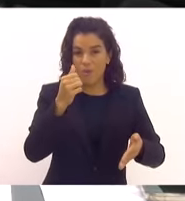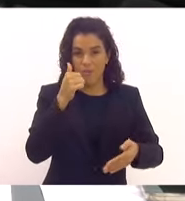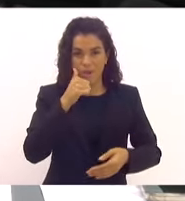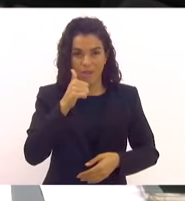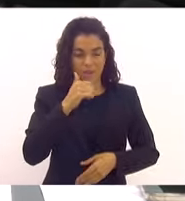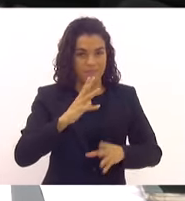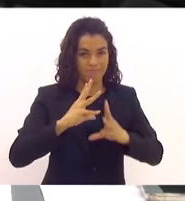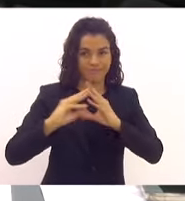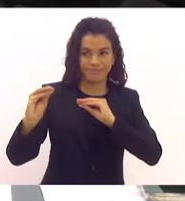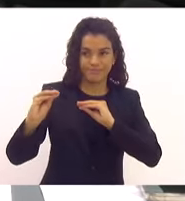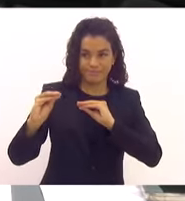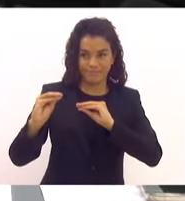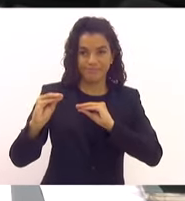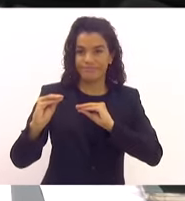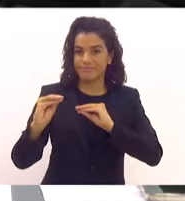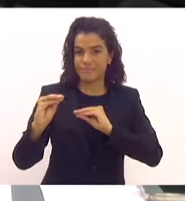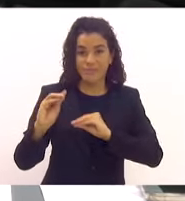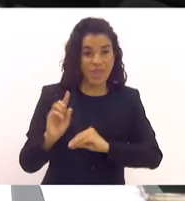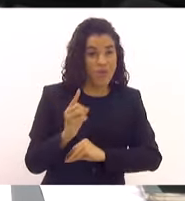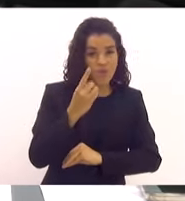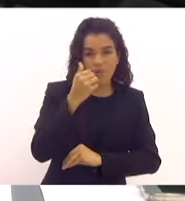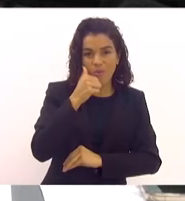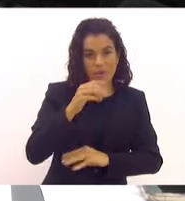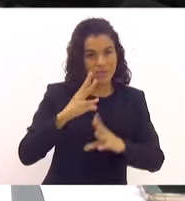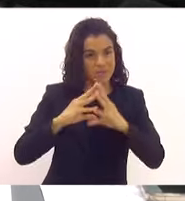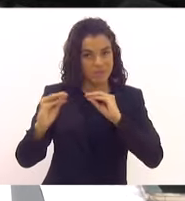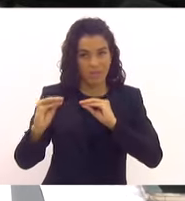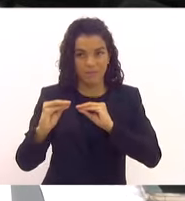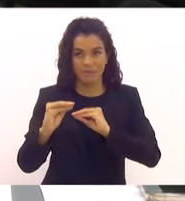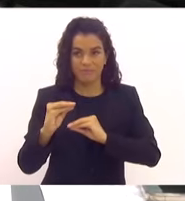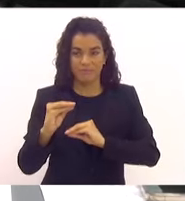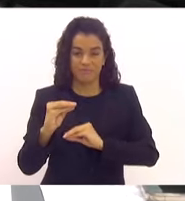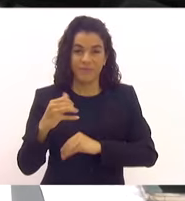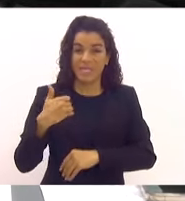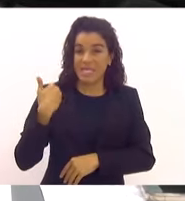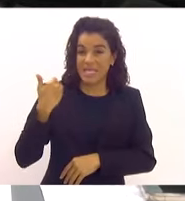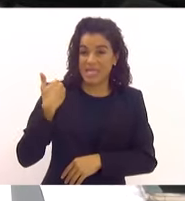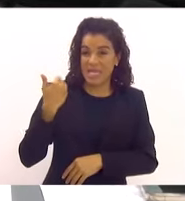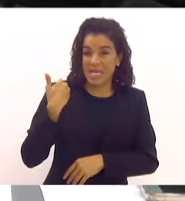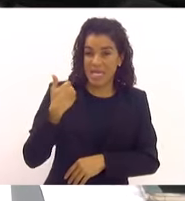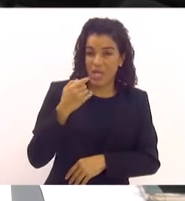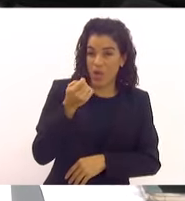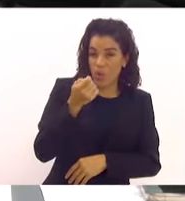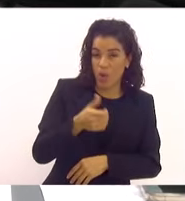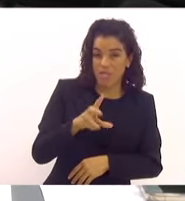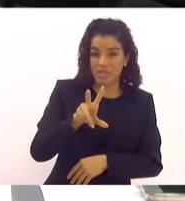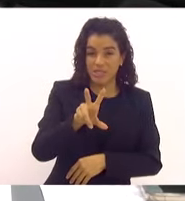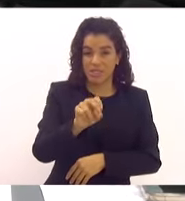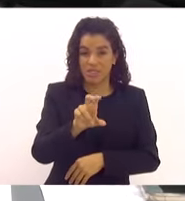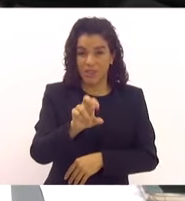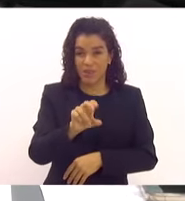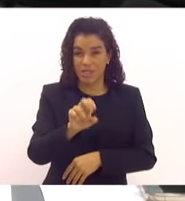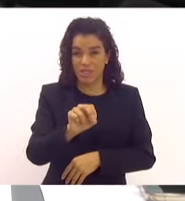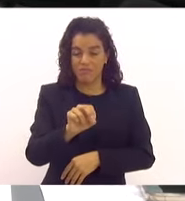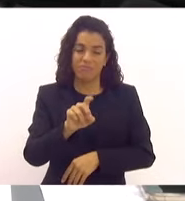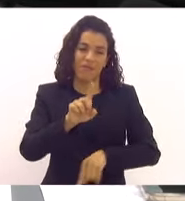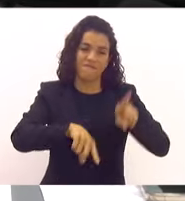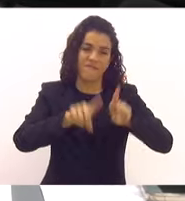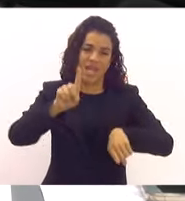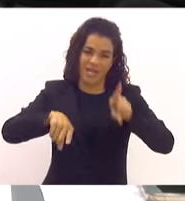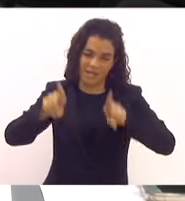escapa. Nenhuma mulher escapa. Entrou na faixa dos quase 50, claro, varia de casa a